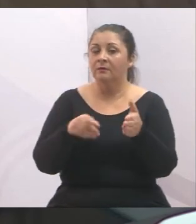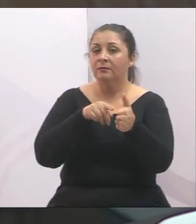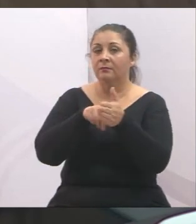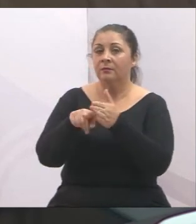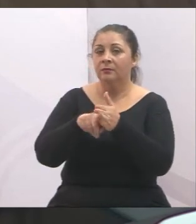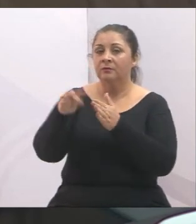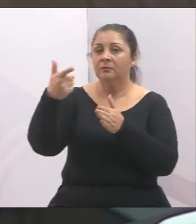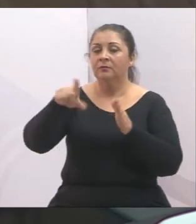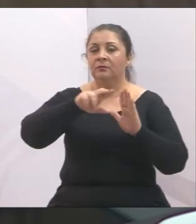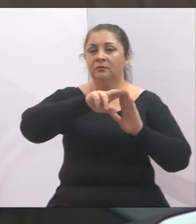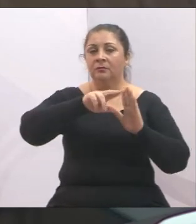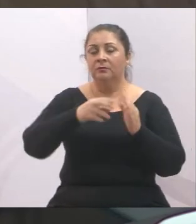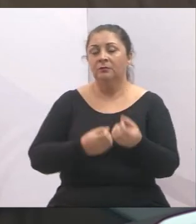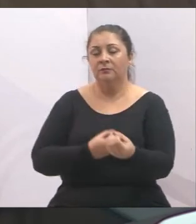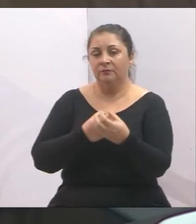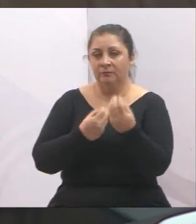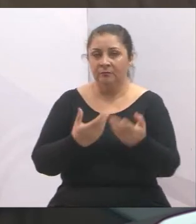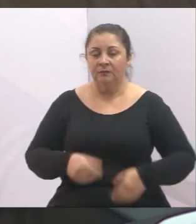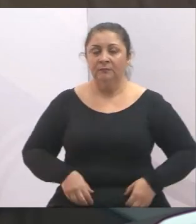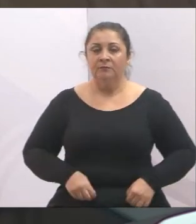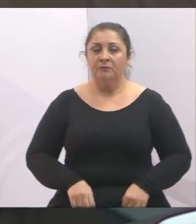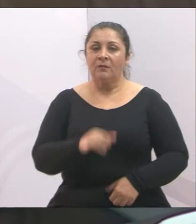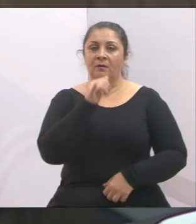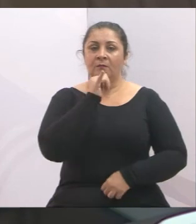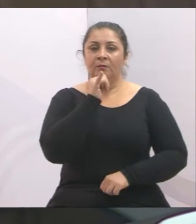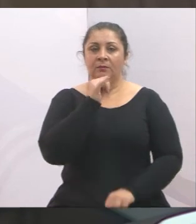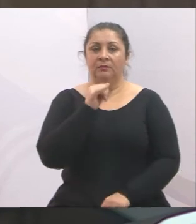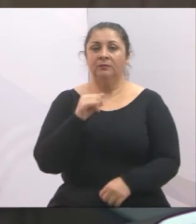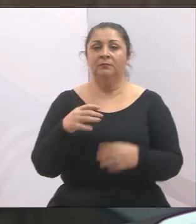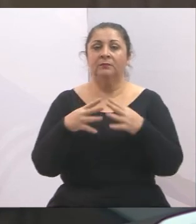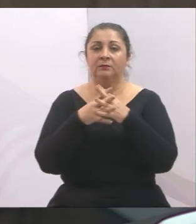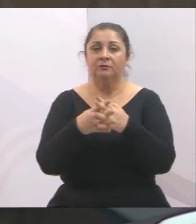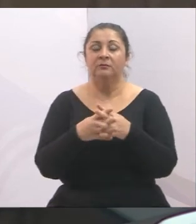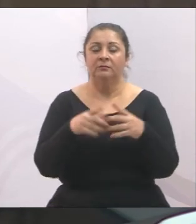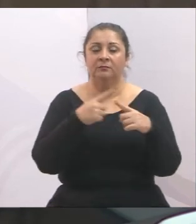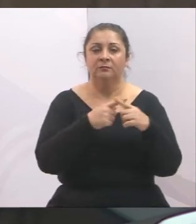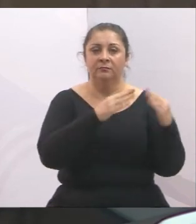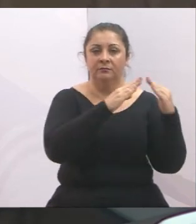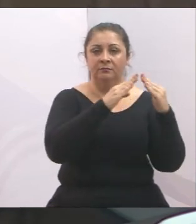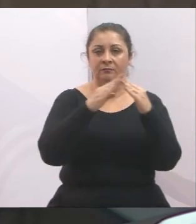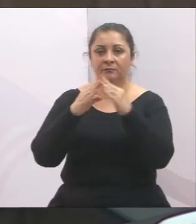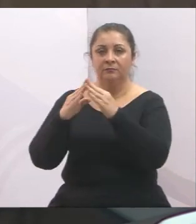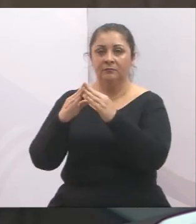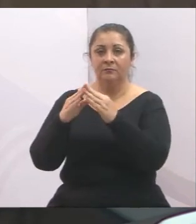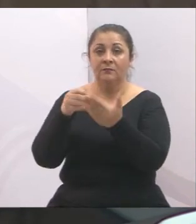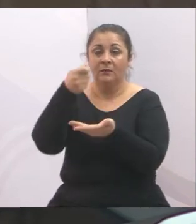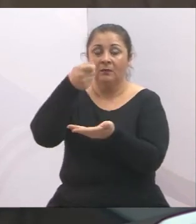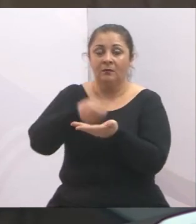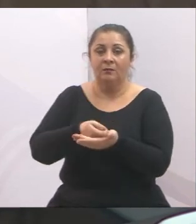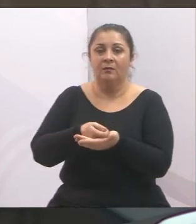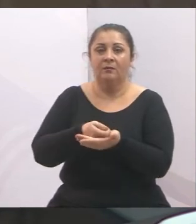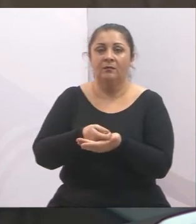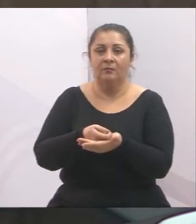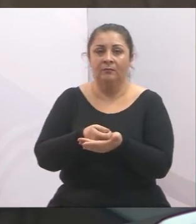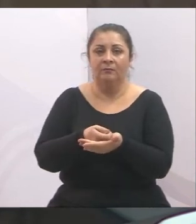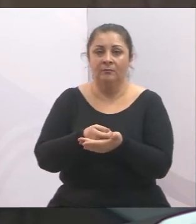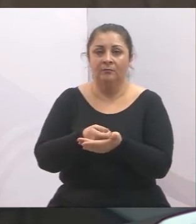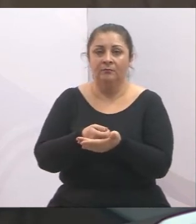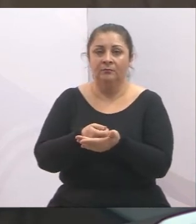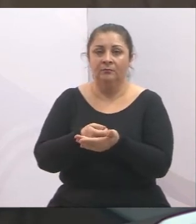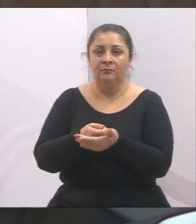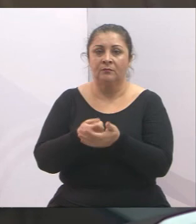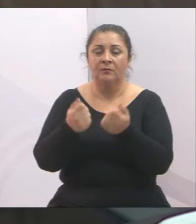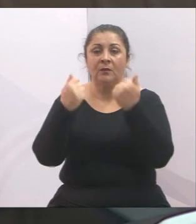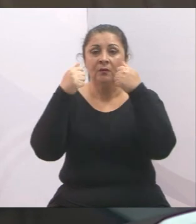inerente às secretarias municipais, como, por exemplo, a dificuldade. Tem um condomínio lá que contratou uma assessoria